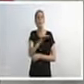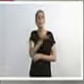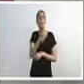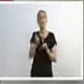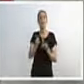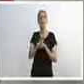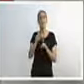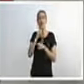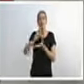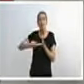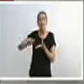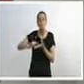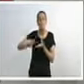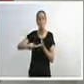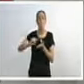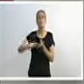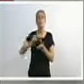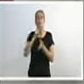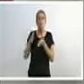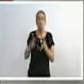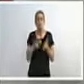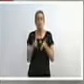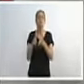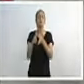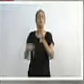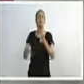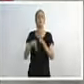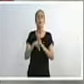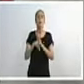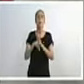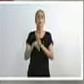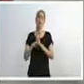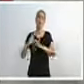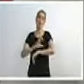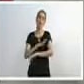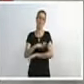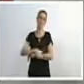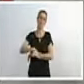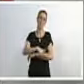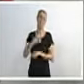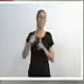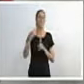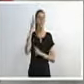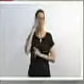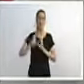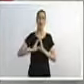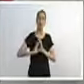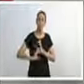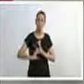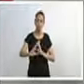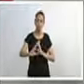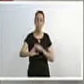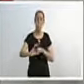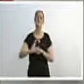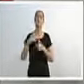desassoriamento do Ribeirão e Topava. Por quê? Porque nós sabemos que a tubulação lá está